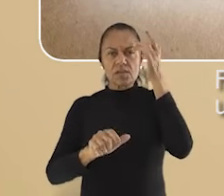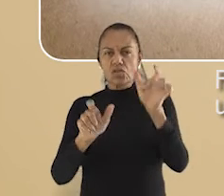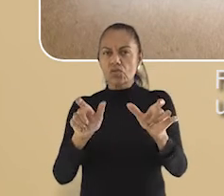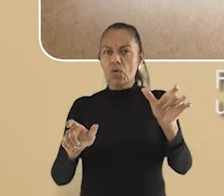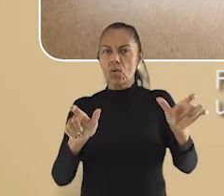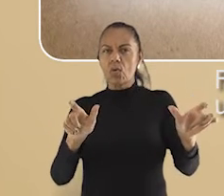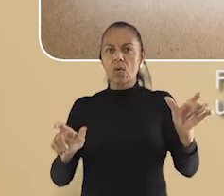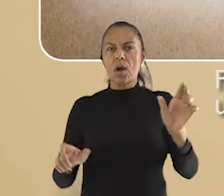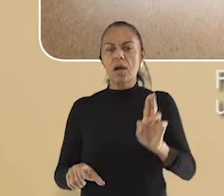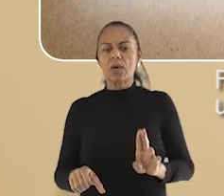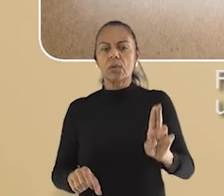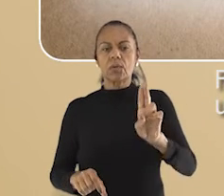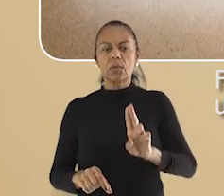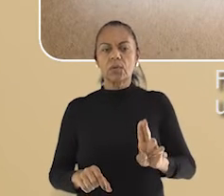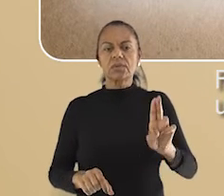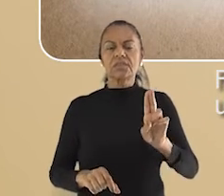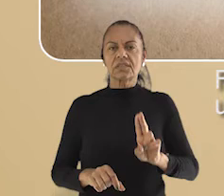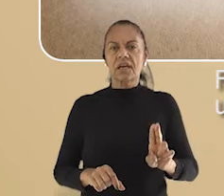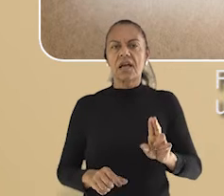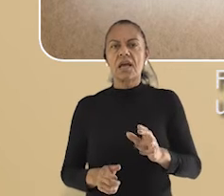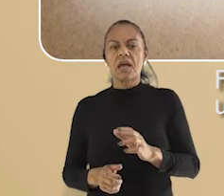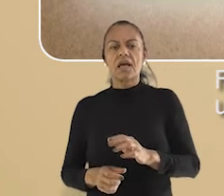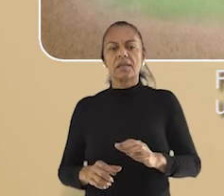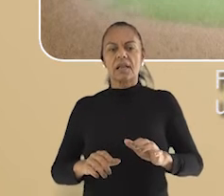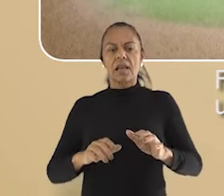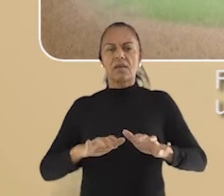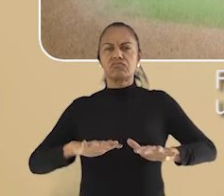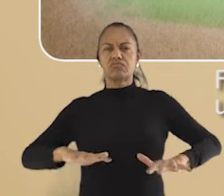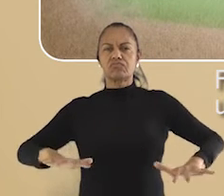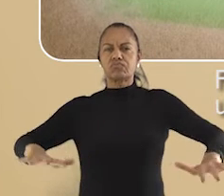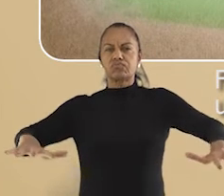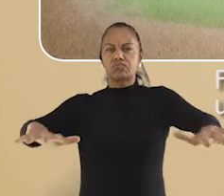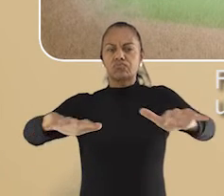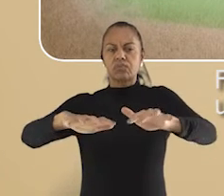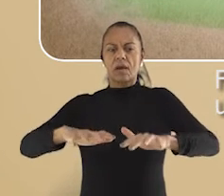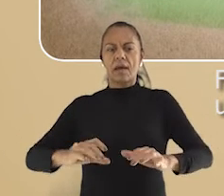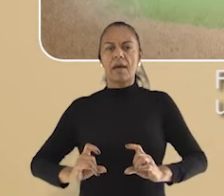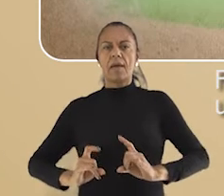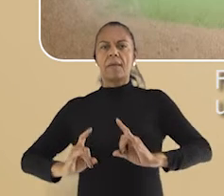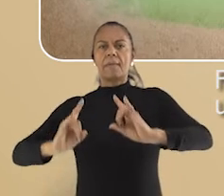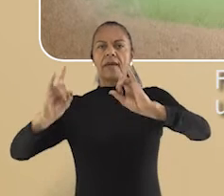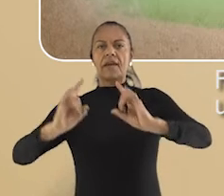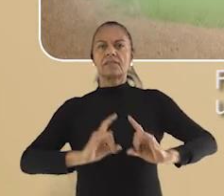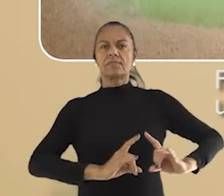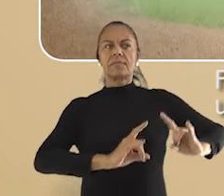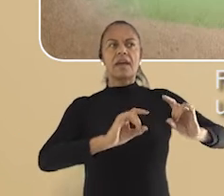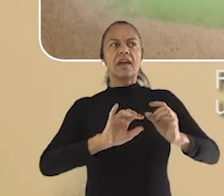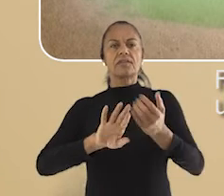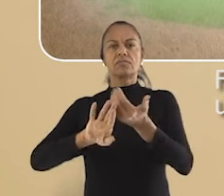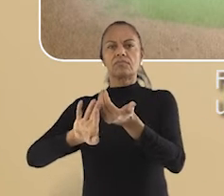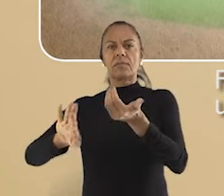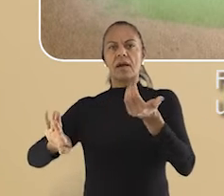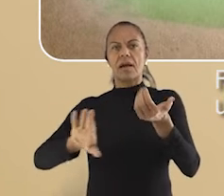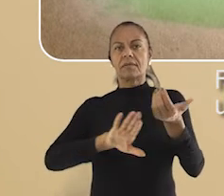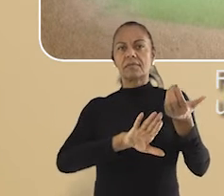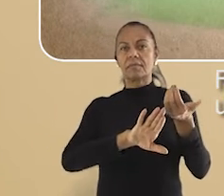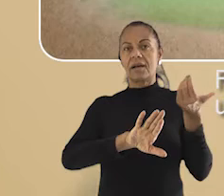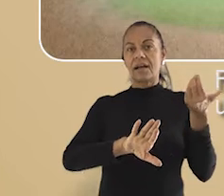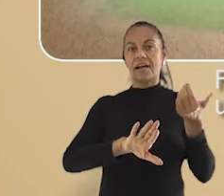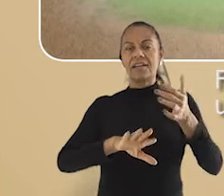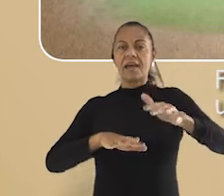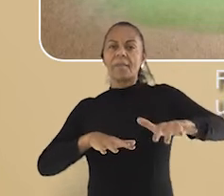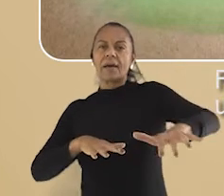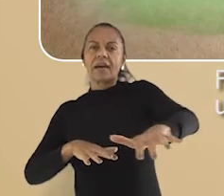para representar toda a coletividade. Uma larga esplanada, áreas extensas sem nenhuma construção e